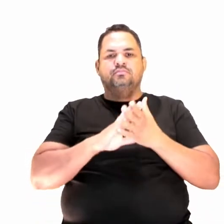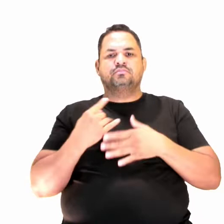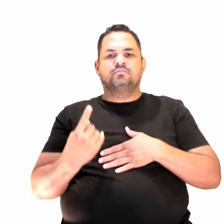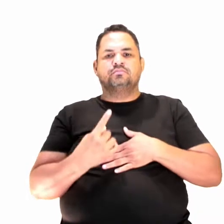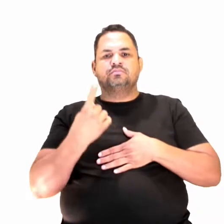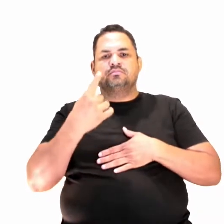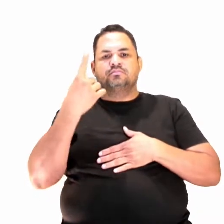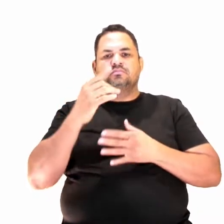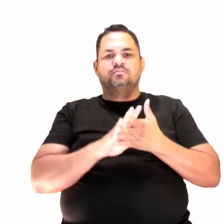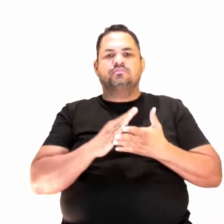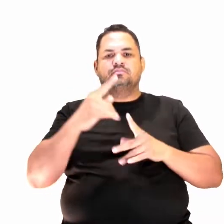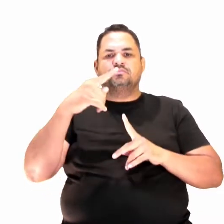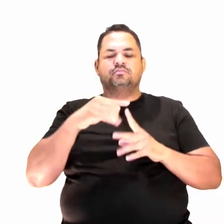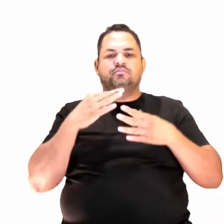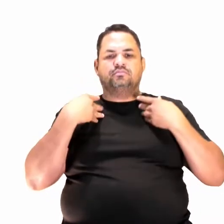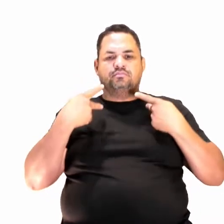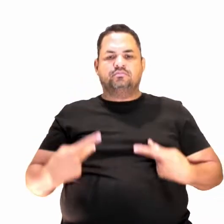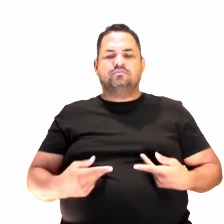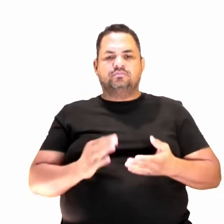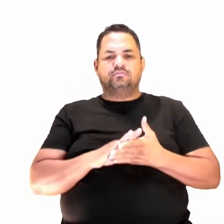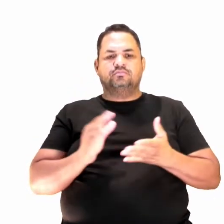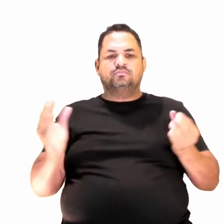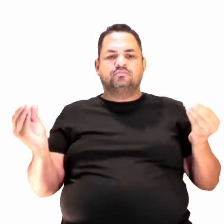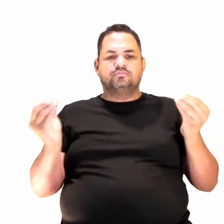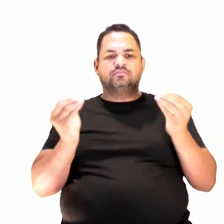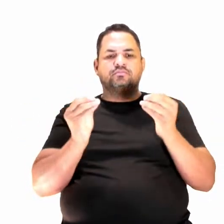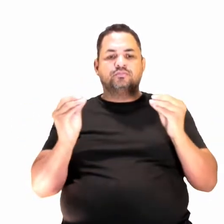ser usado para essas pessoas